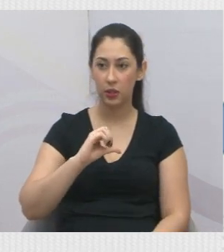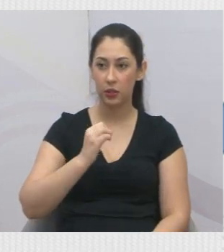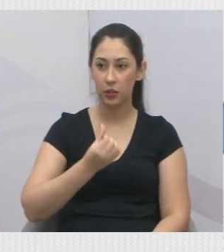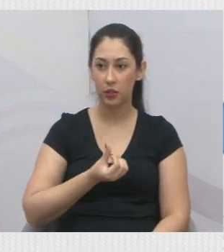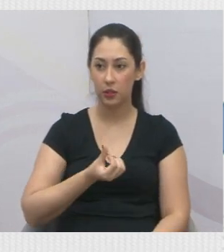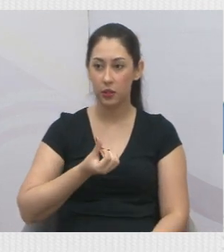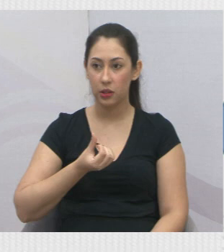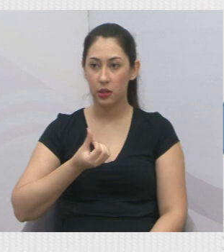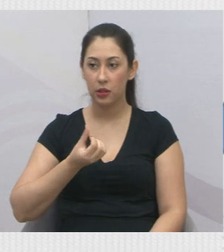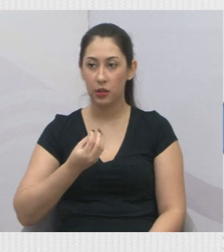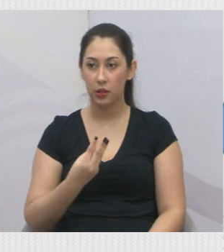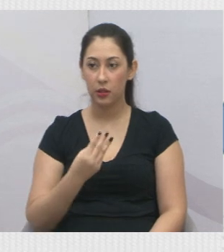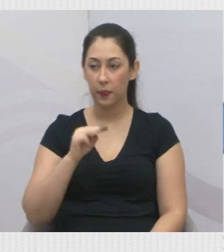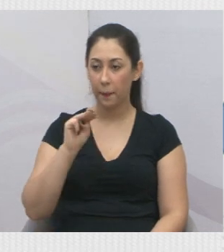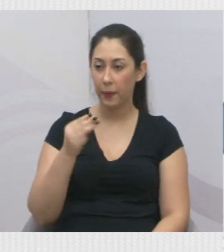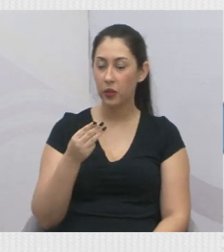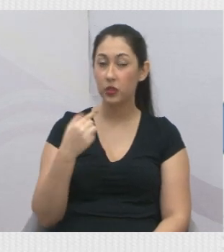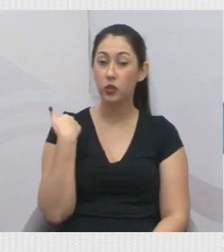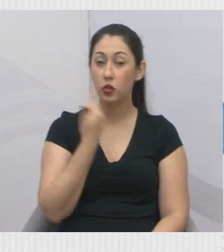R$ 963.246.000, nós atingimos